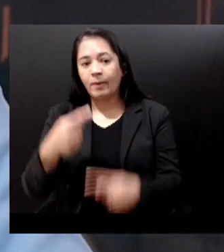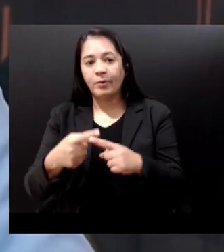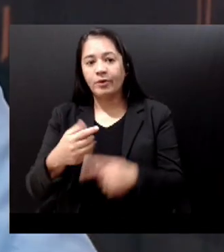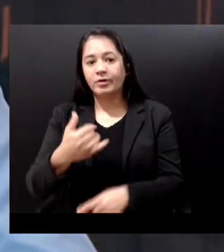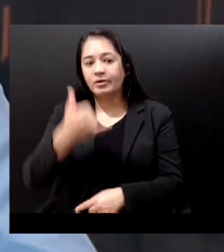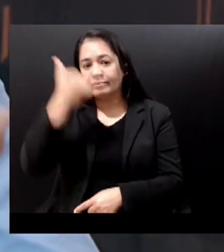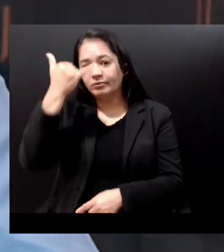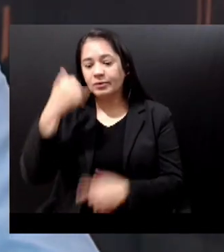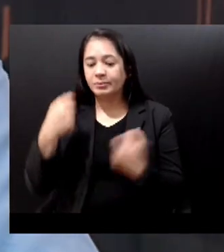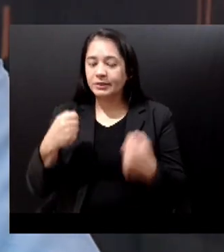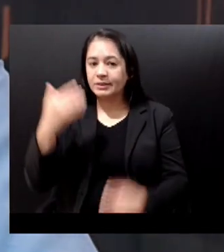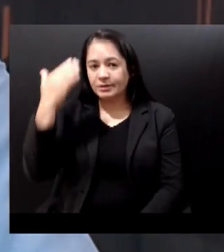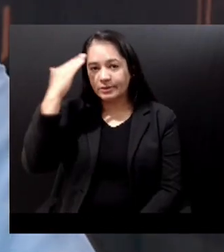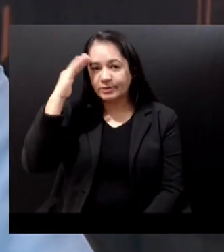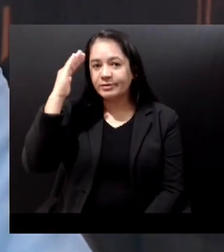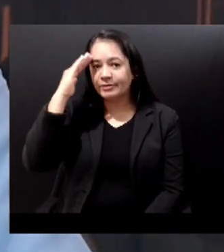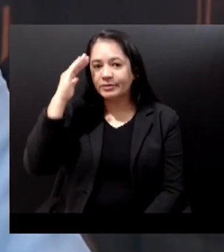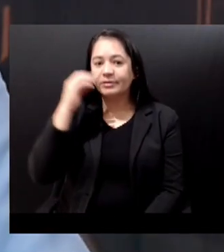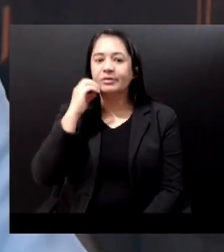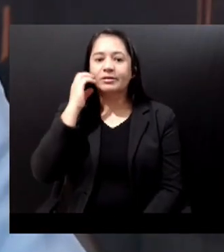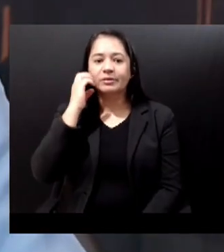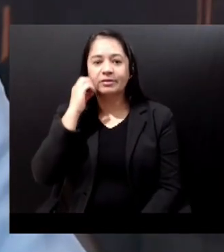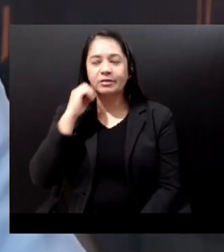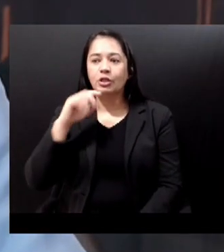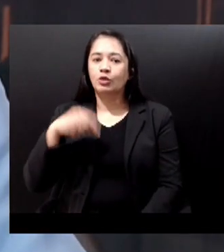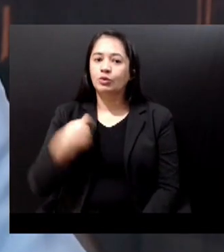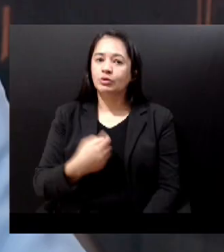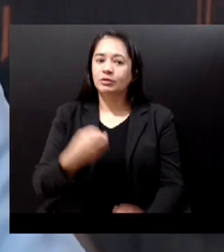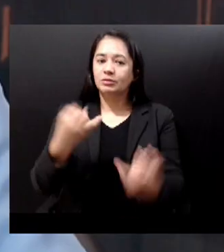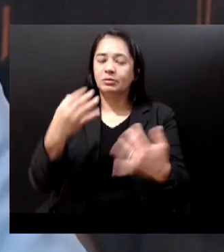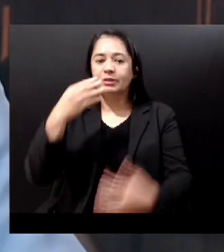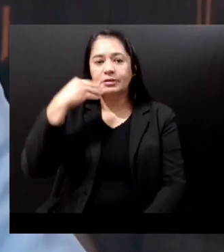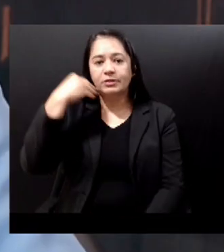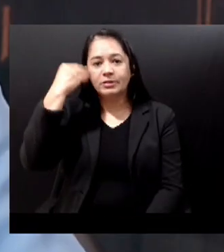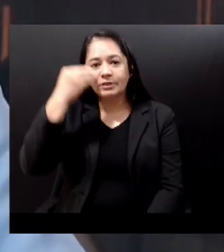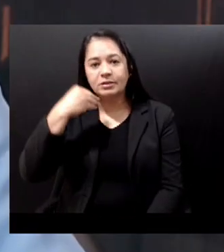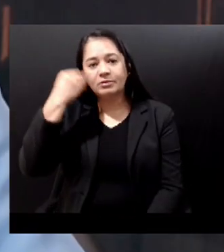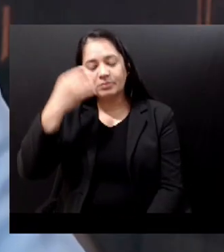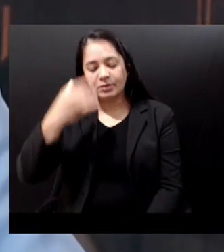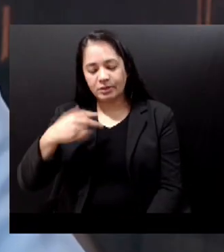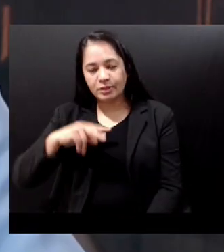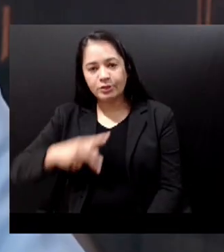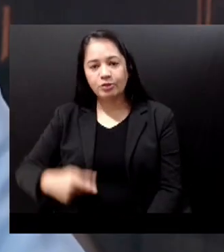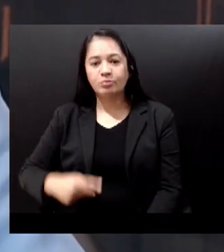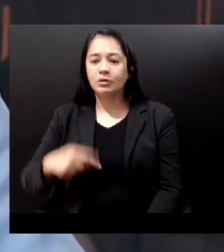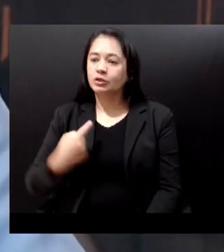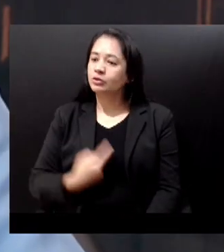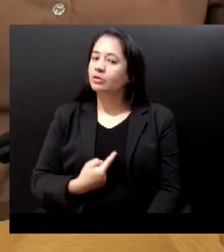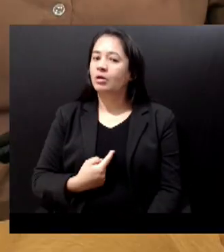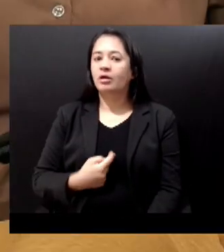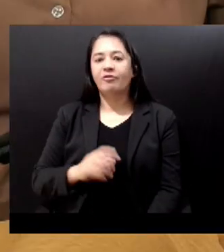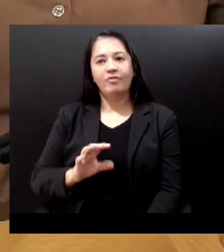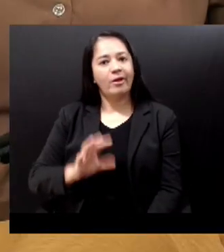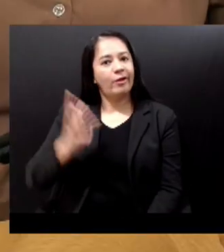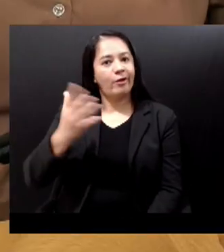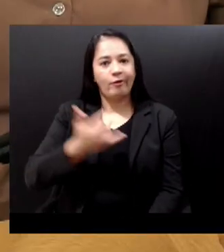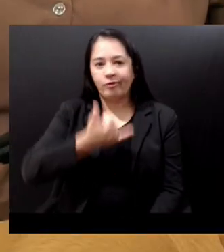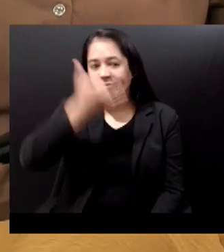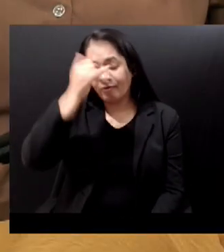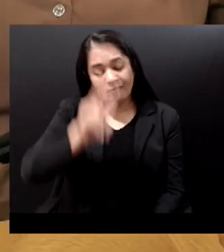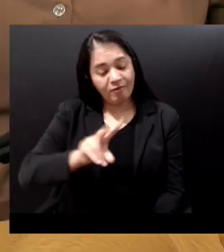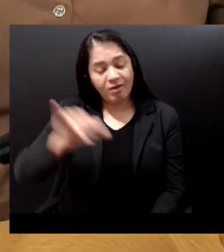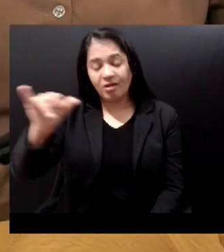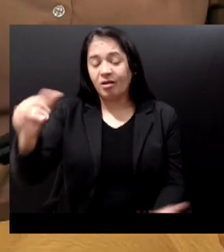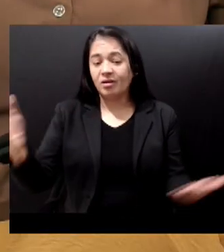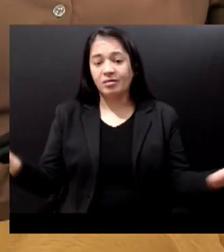gente está falando da experiência humana, assim, porque A gente vai se frustrar em algum momento da exato, vida, a gente, gente vai. vamos ser realista, né. Exato, principalmente